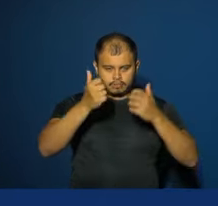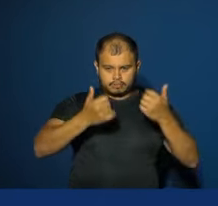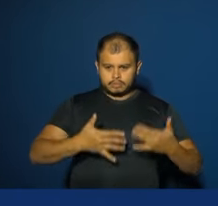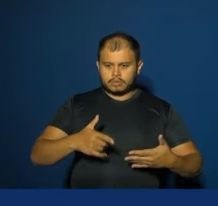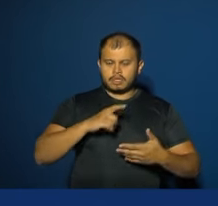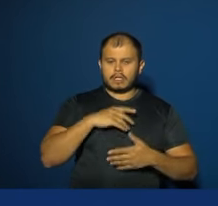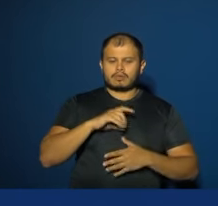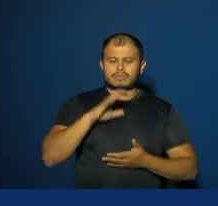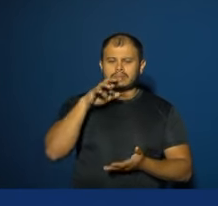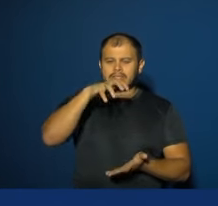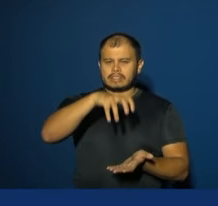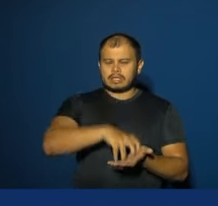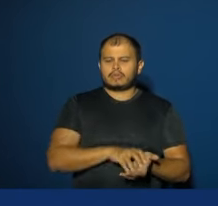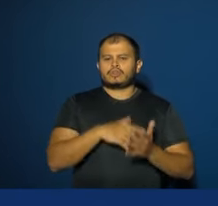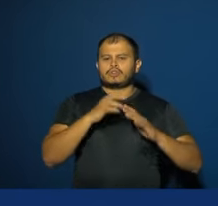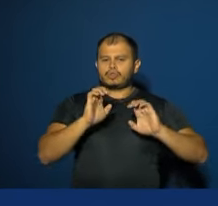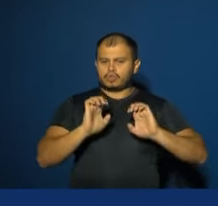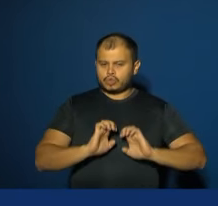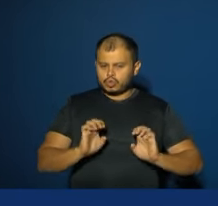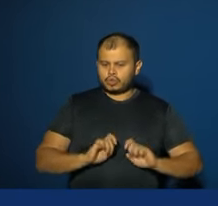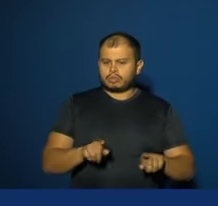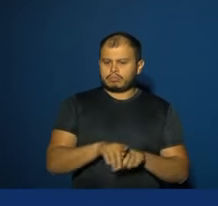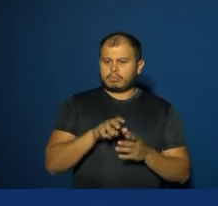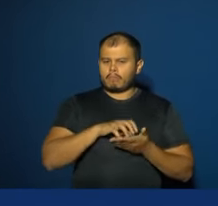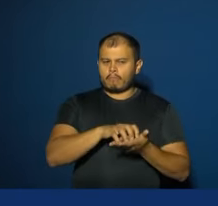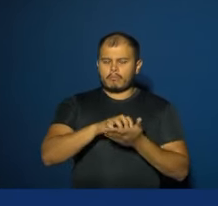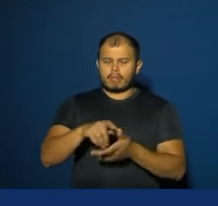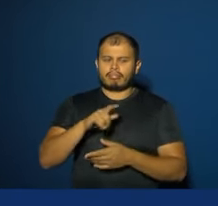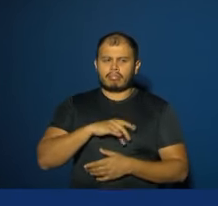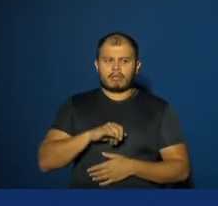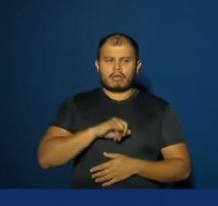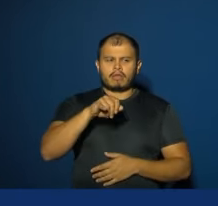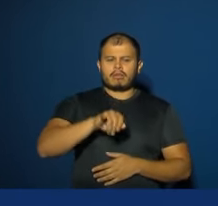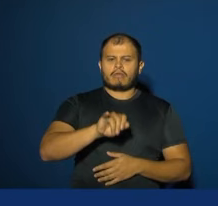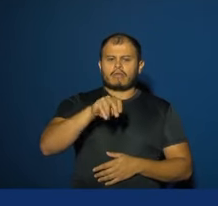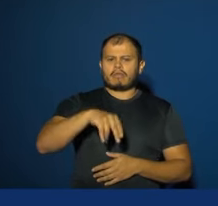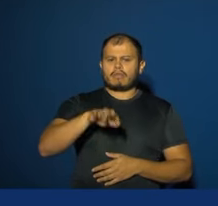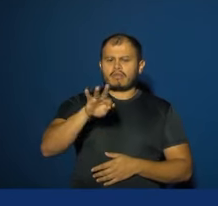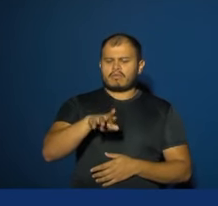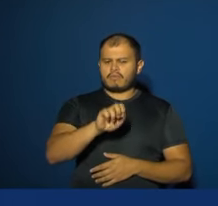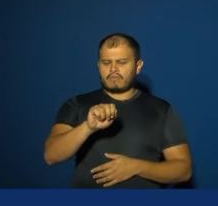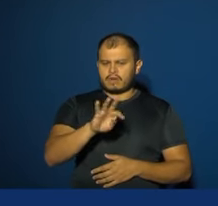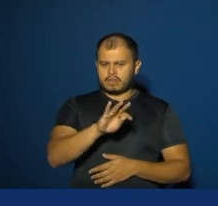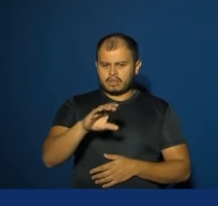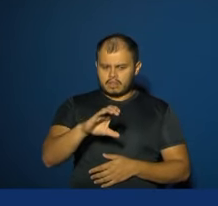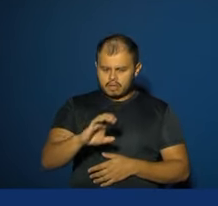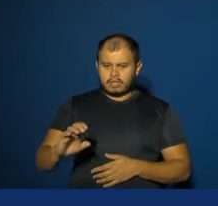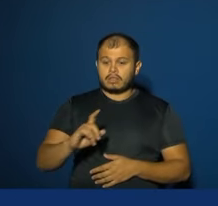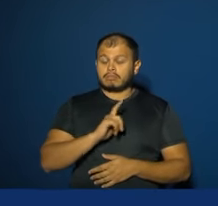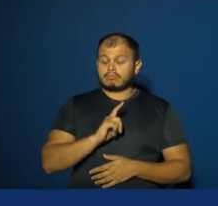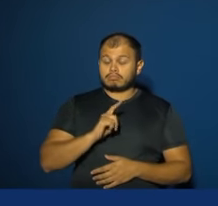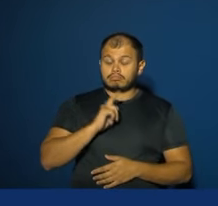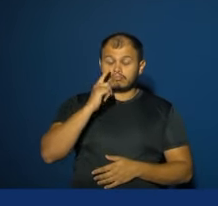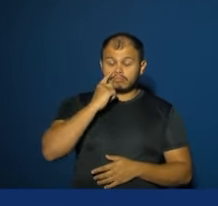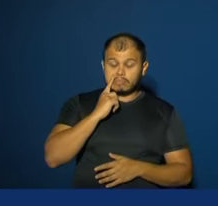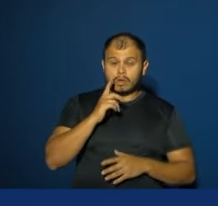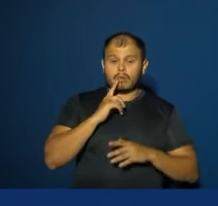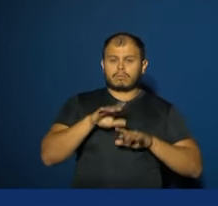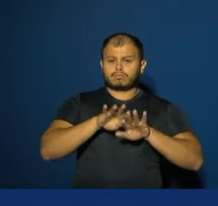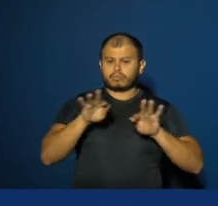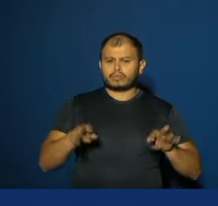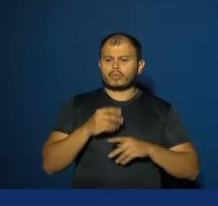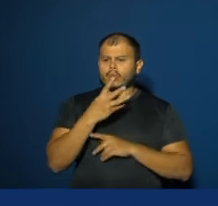infraestrutura de mobilidade ele vai ter a revolução da infratec não é portanto tecnologias de infraestrutura eh cobertura com